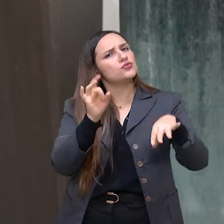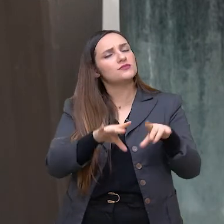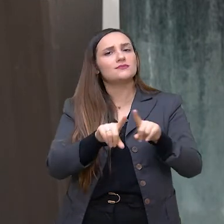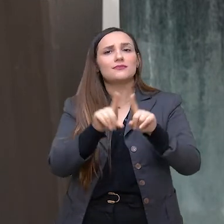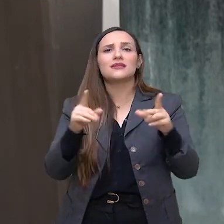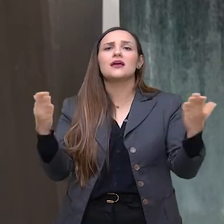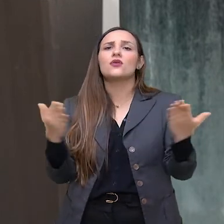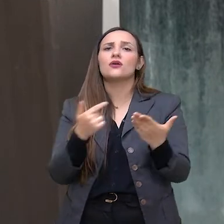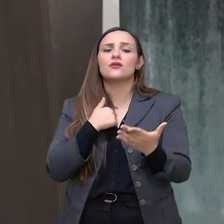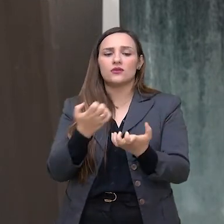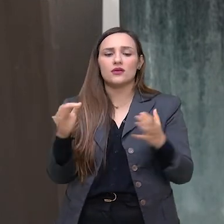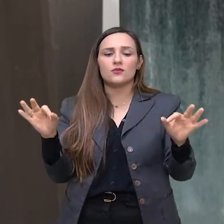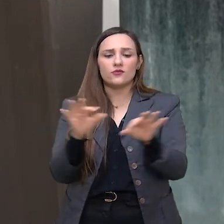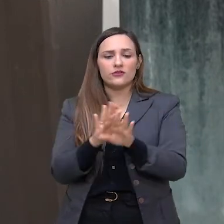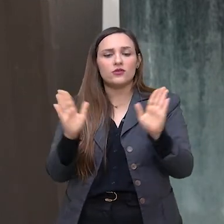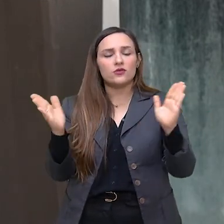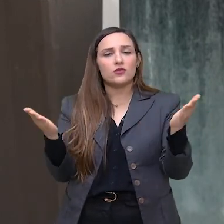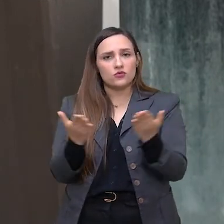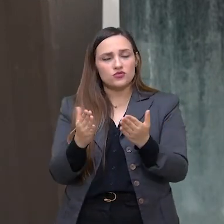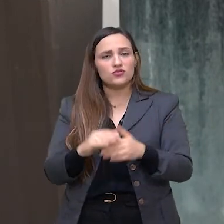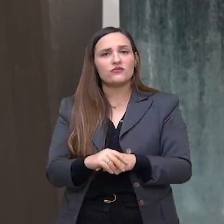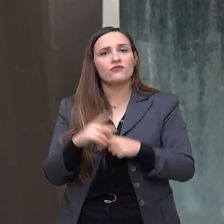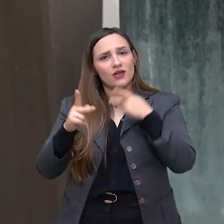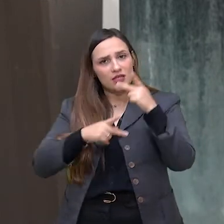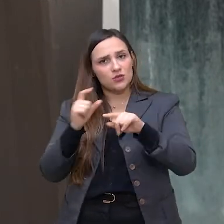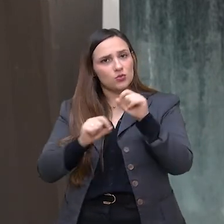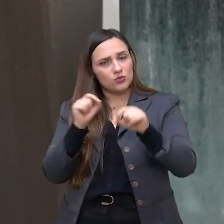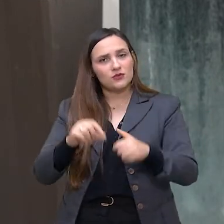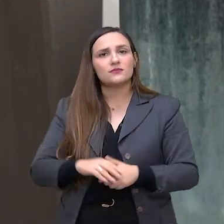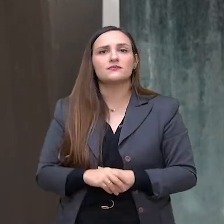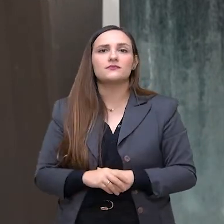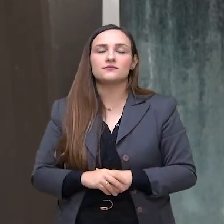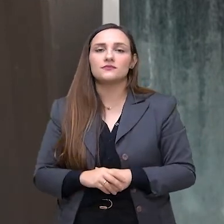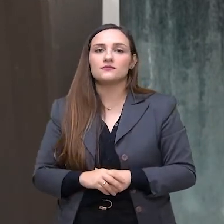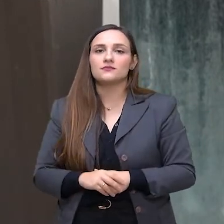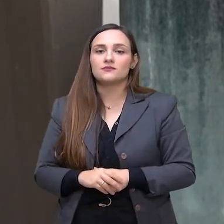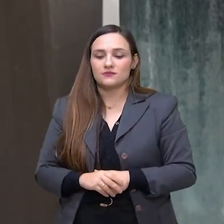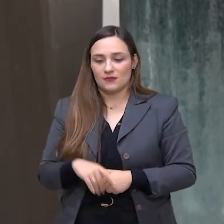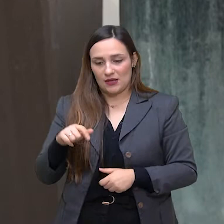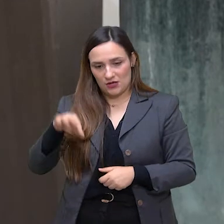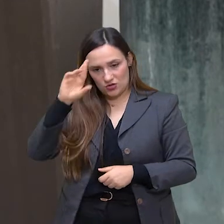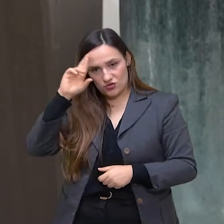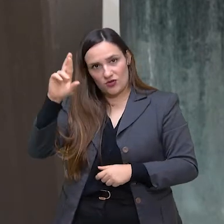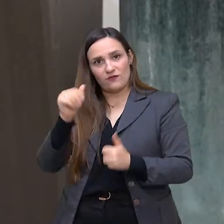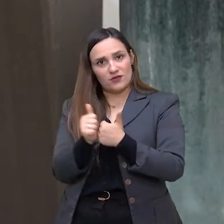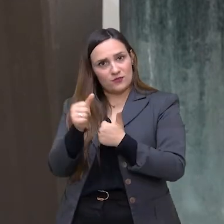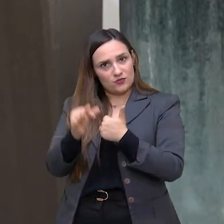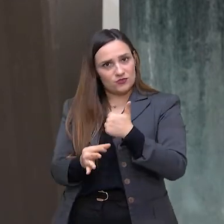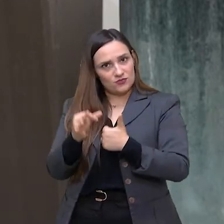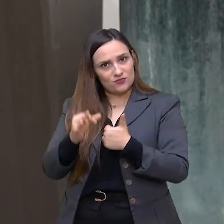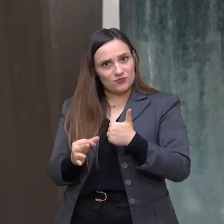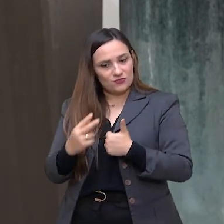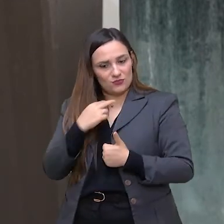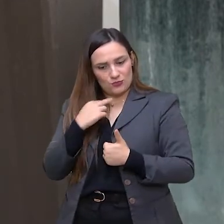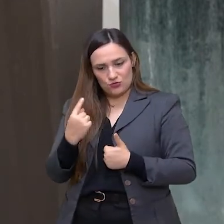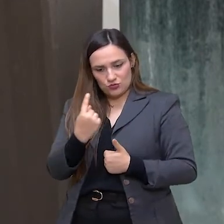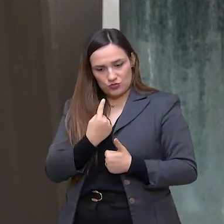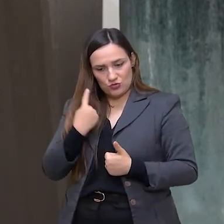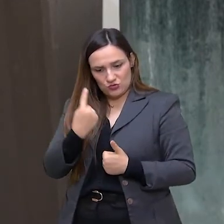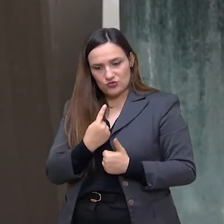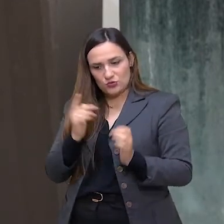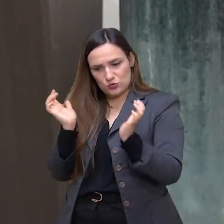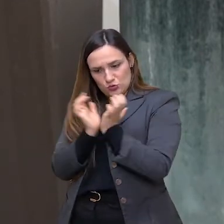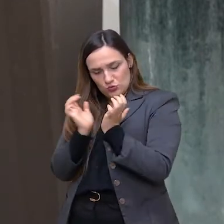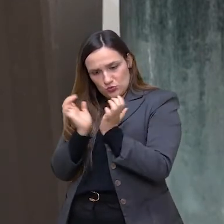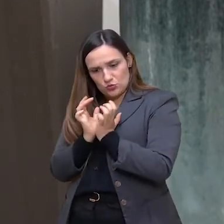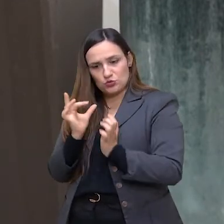eu queria finalizar o programa de hoje falando exatamente disso. Essa gestão sustentável, ela não dá para ser feita só